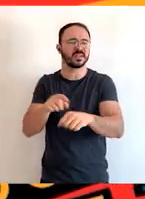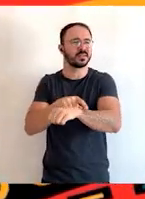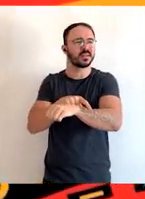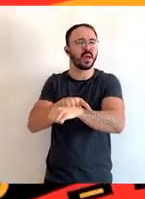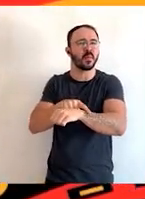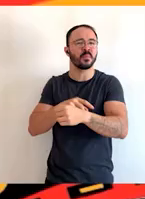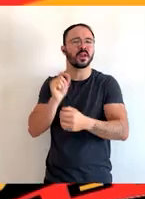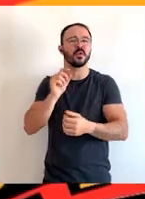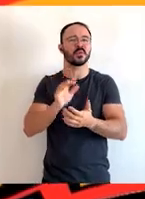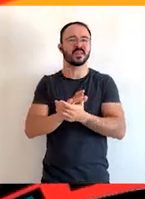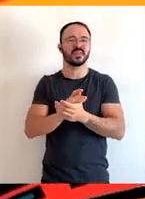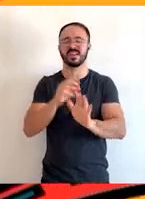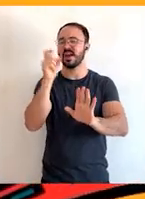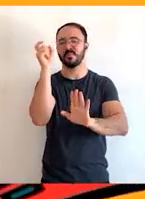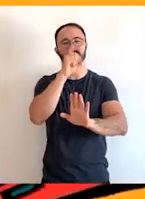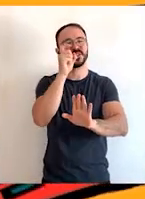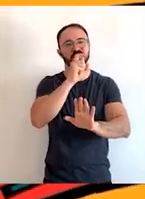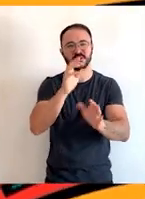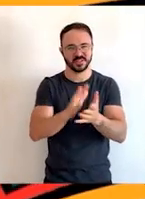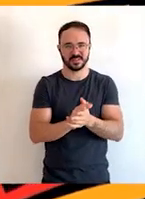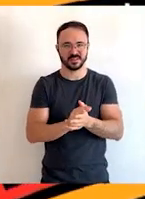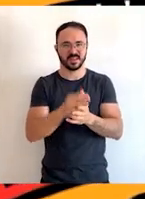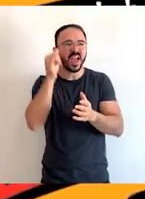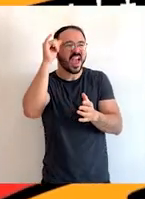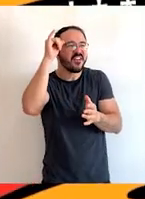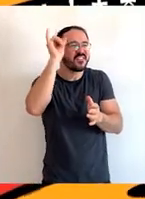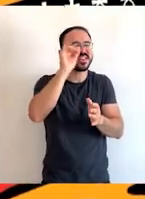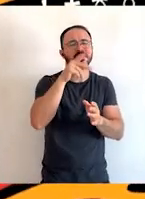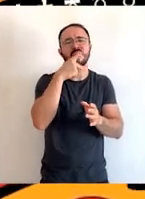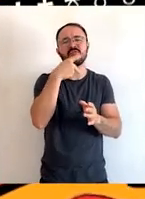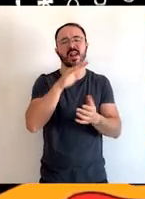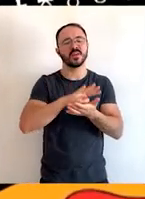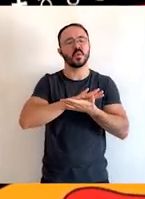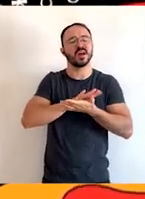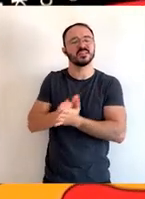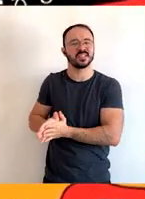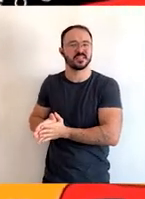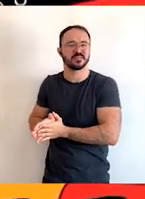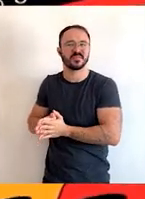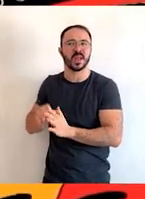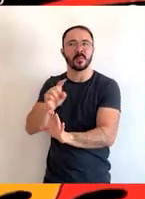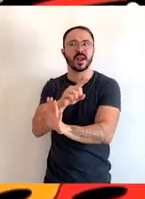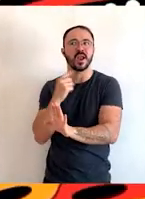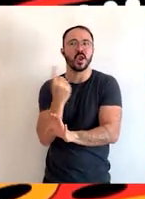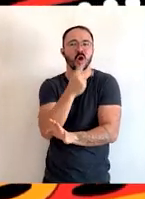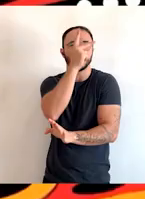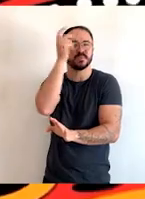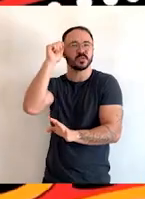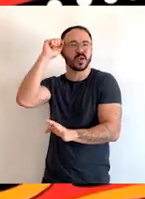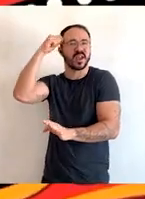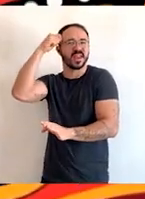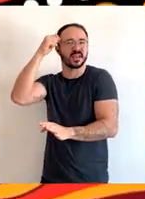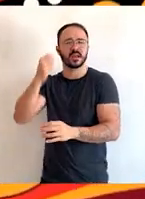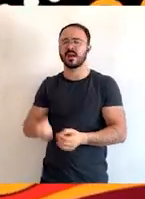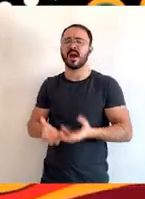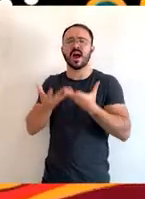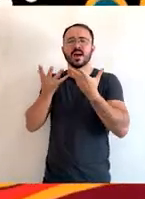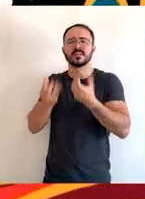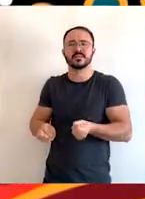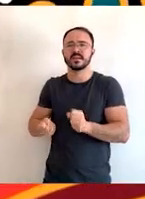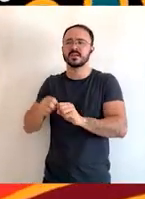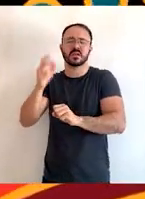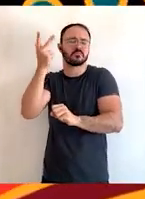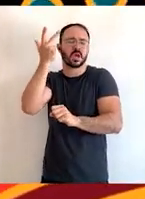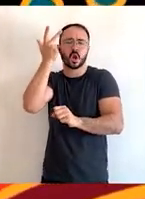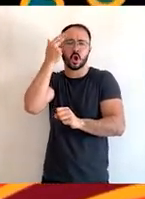é um mito. É a negação do racismo. Para que nós, pessoas de pele negra, aceitemos